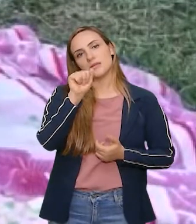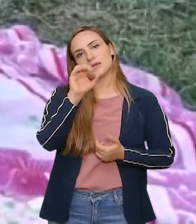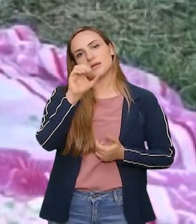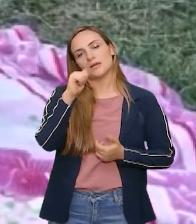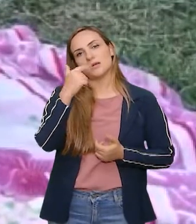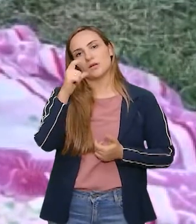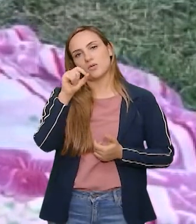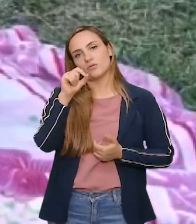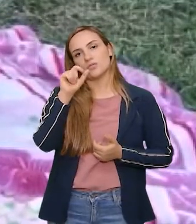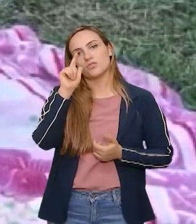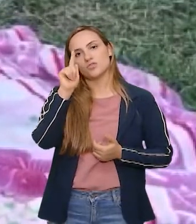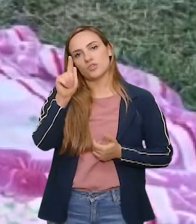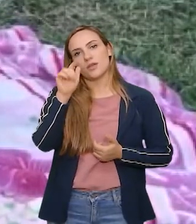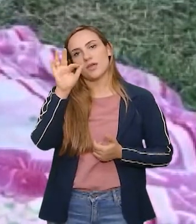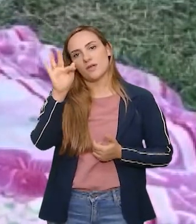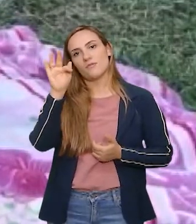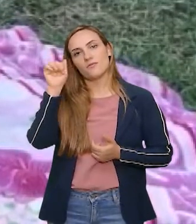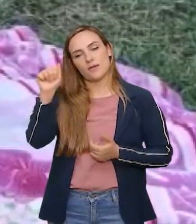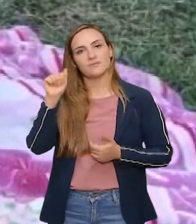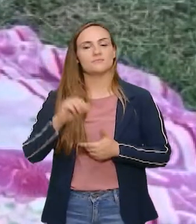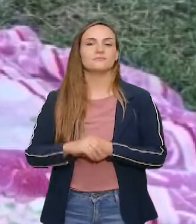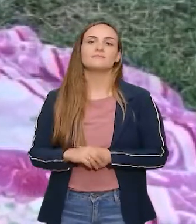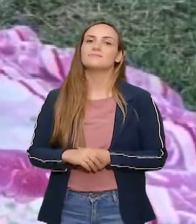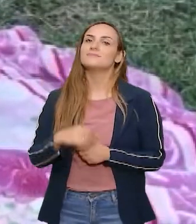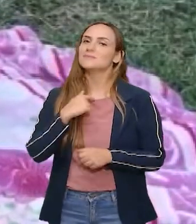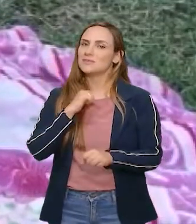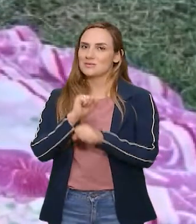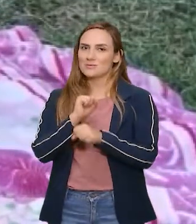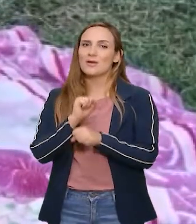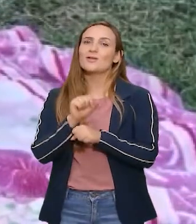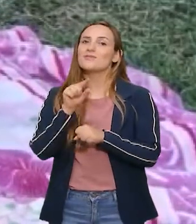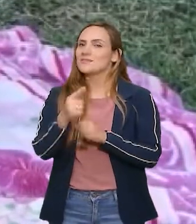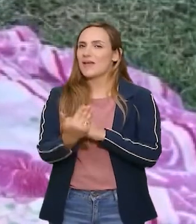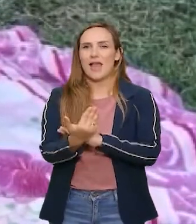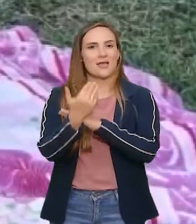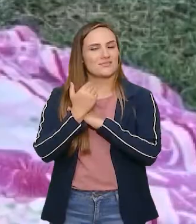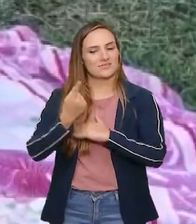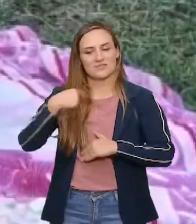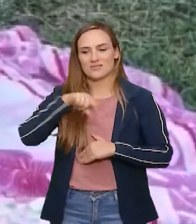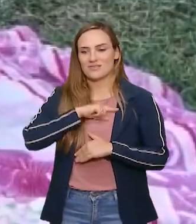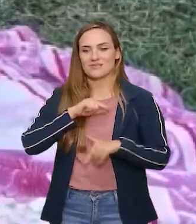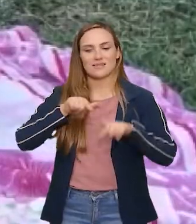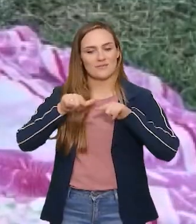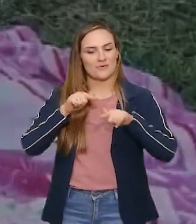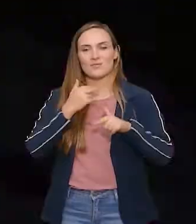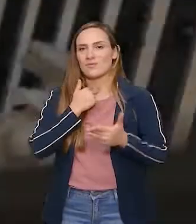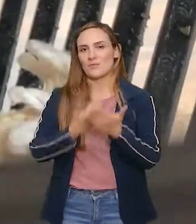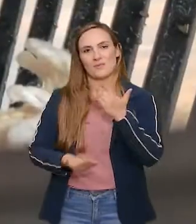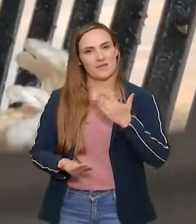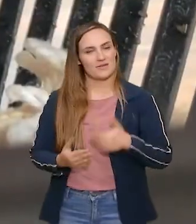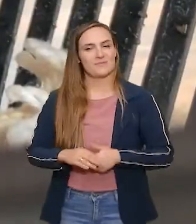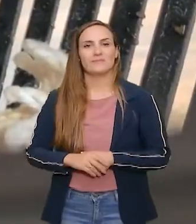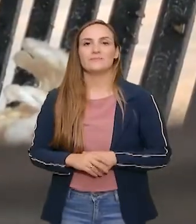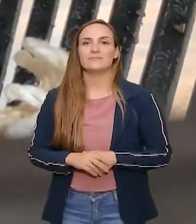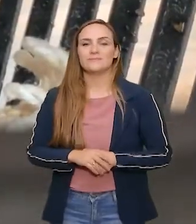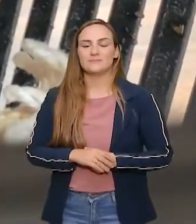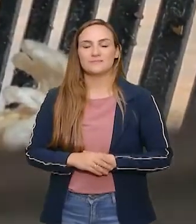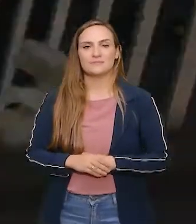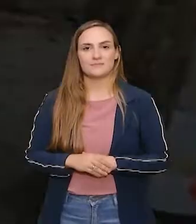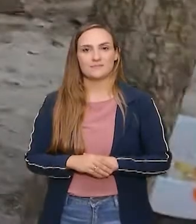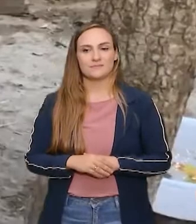@associacãogfa. Associacão GFA. Gente, eu conto com vocês. Por favor, não deixem o nosso trabalho morrer.